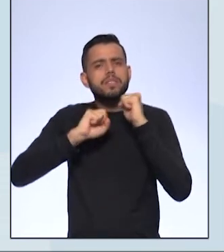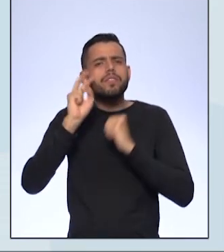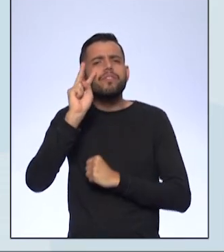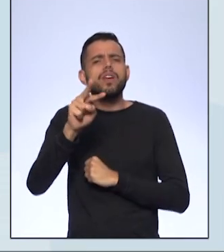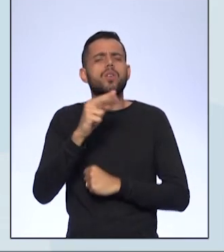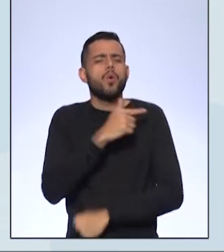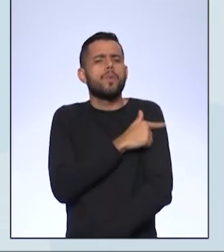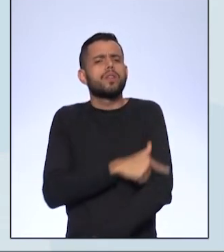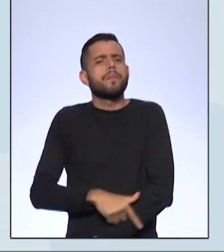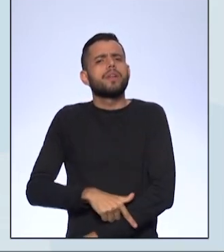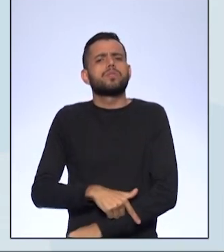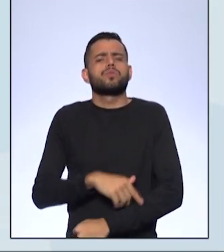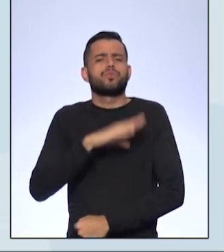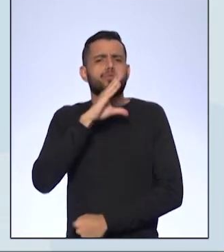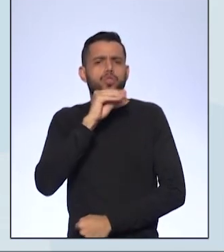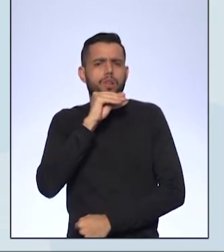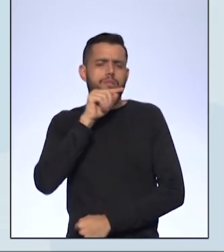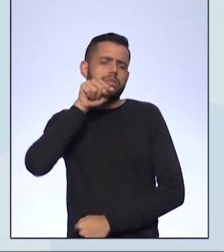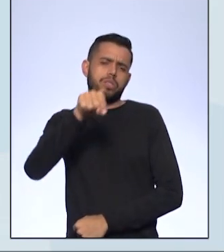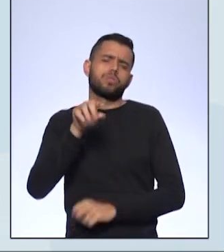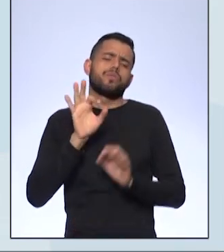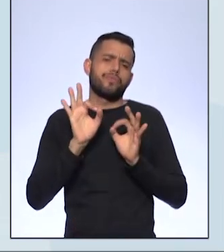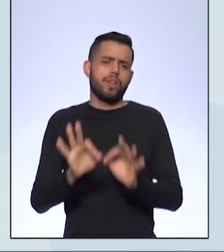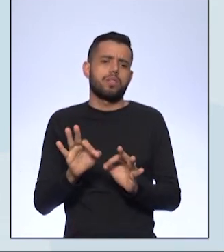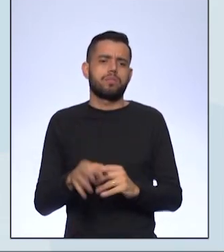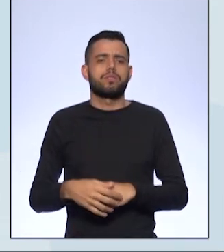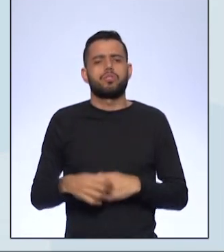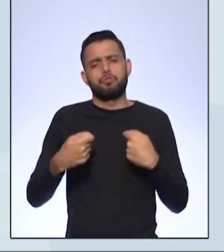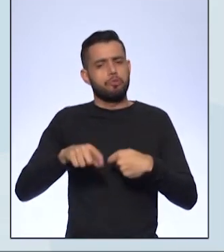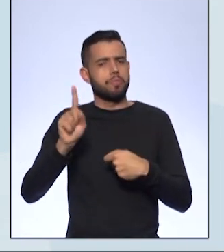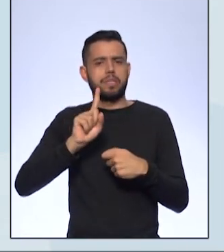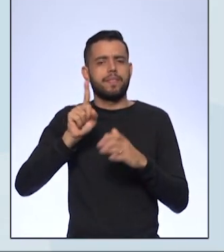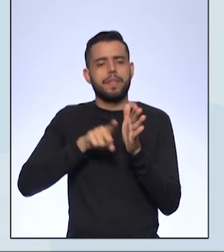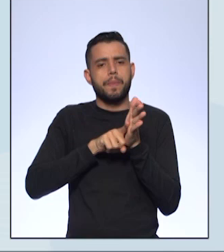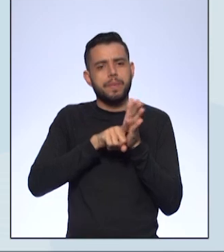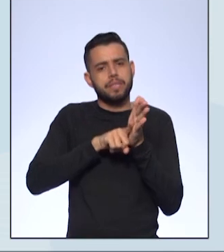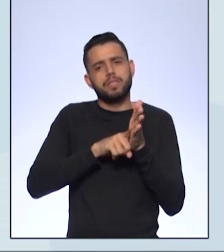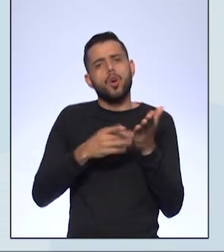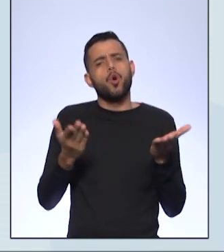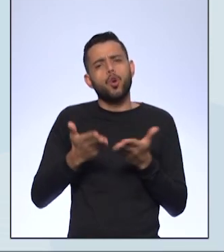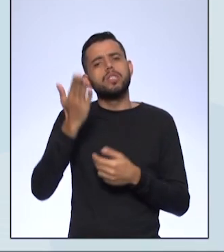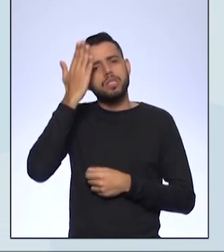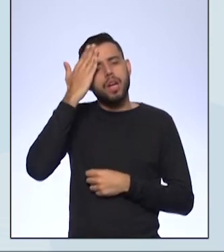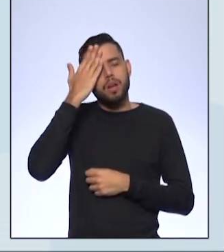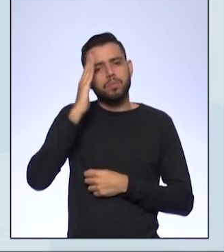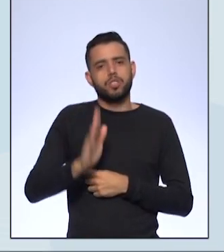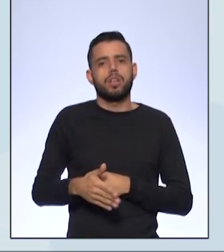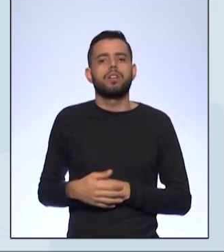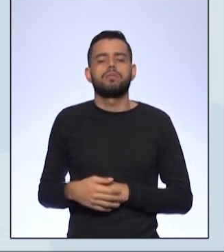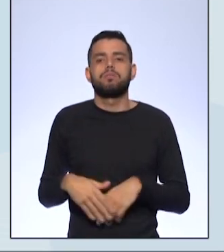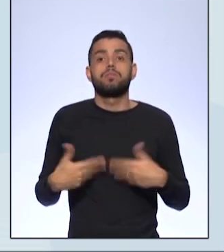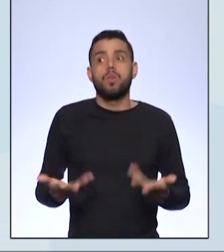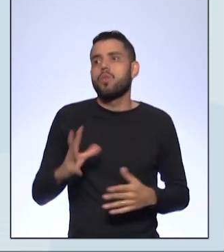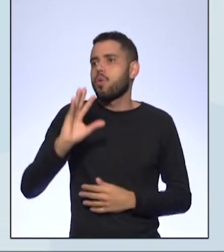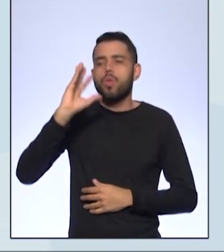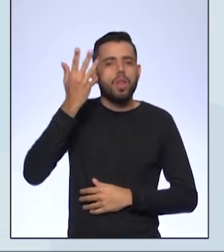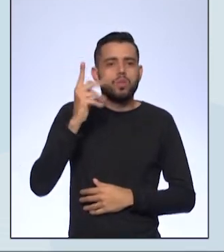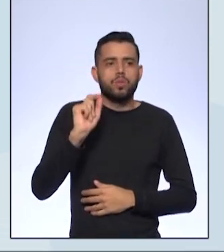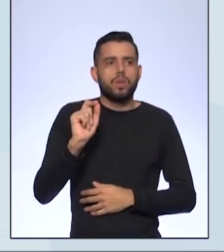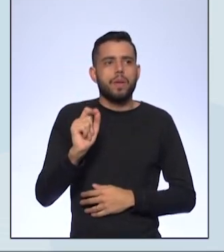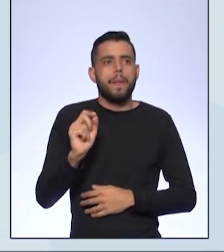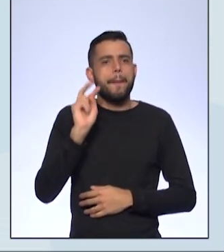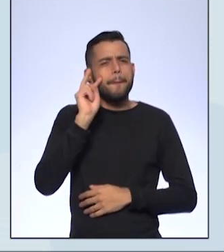dos seus funcionários. E isso é um fato, né? Não precisava nem da pesquisa, hoje a gente já sabe. Então, o que acontece? A gente